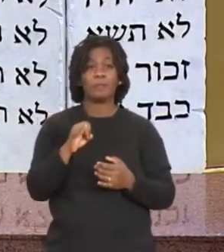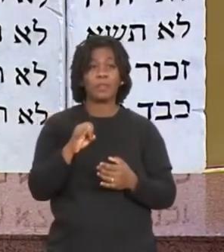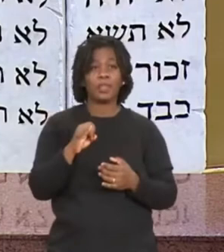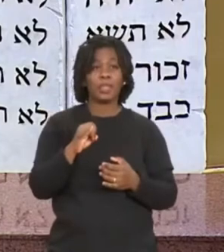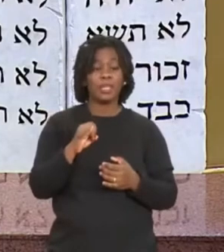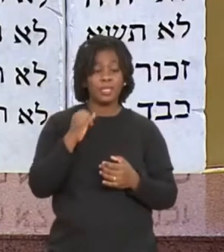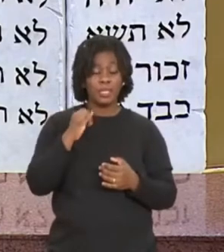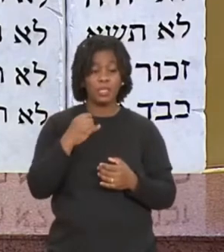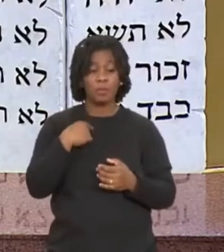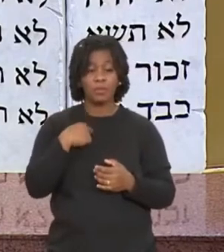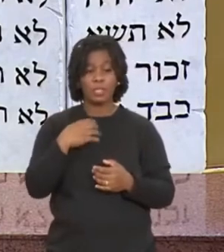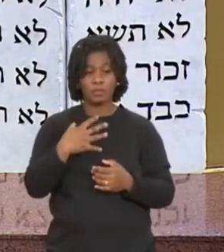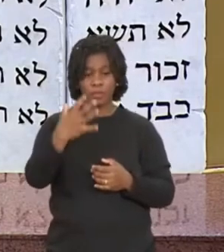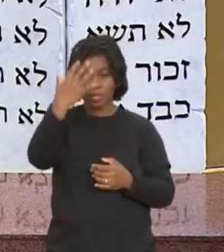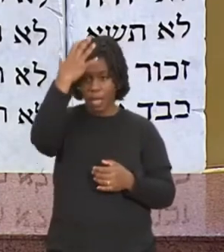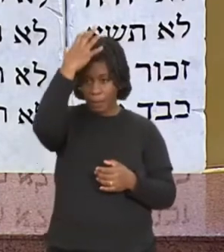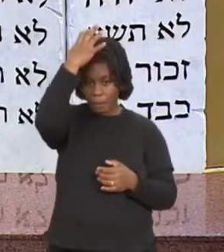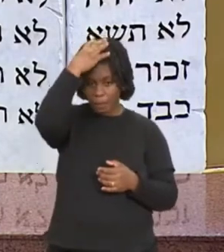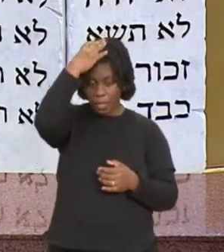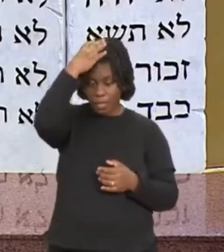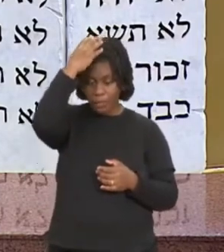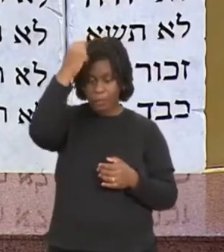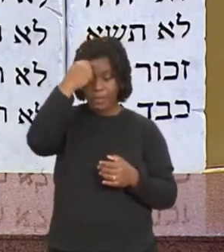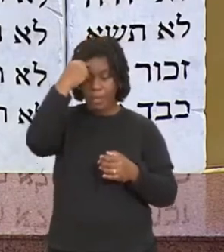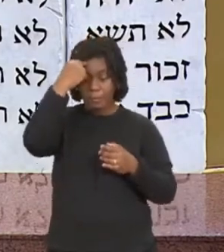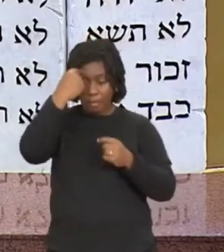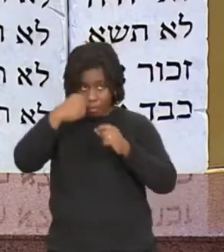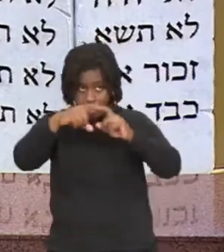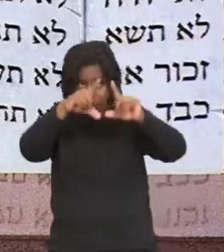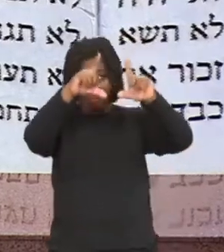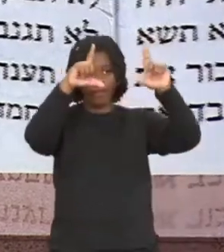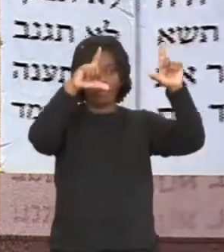saírem nesse telão, tem gente que ia sair correndo daqui.